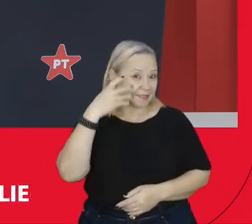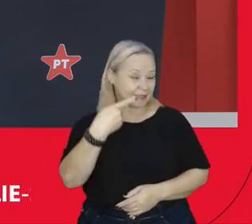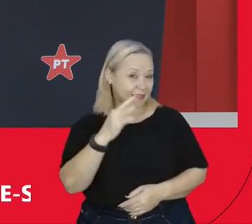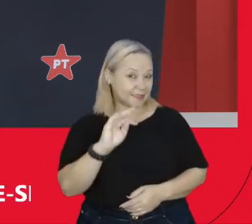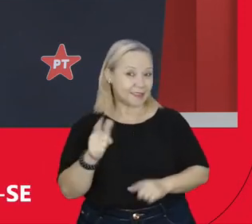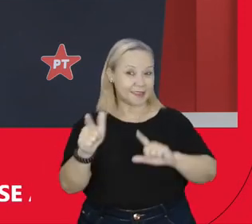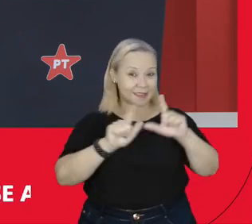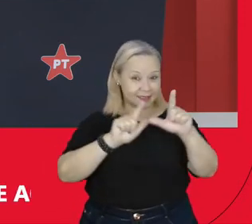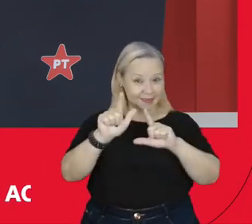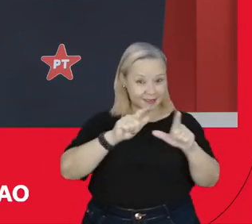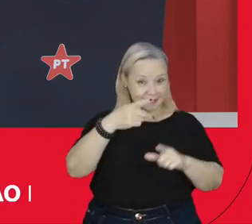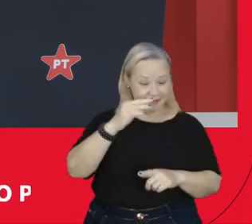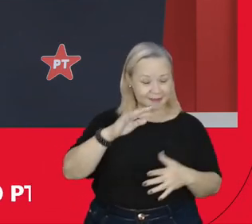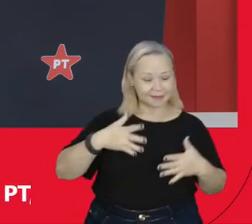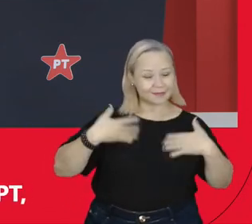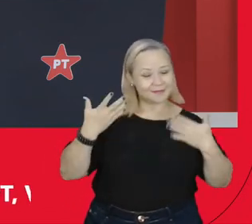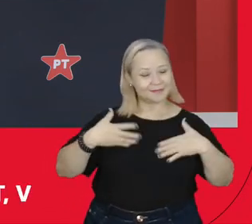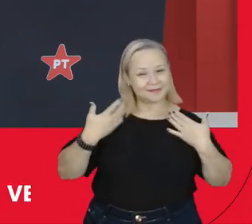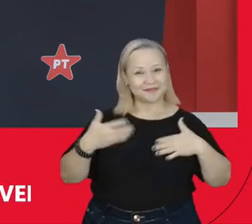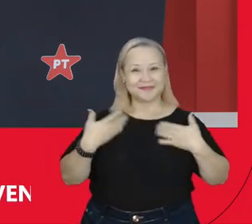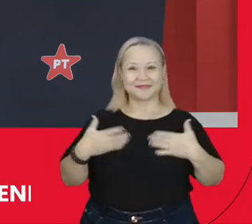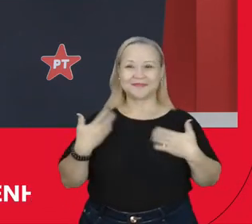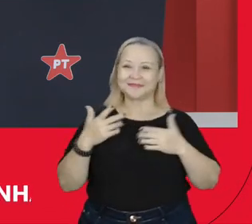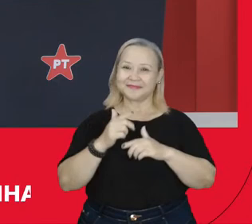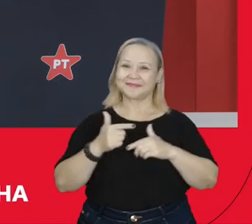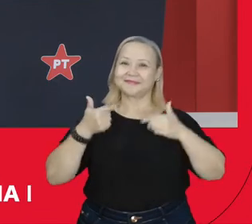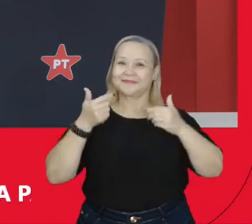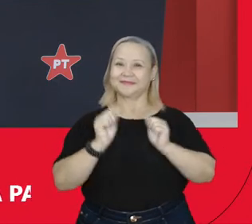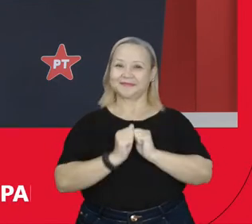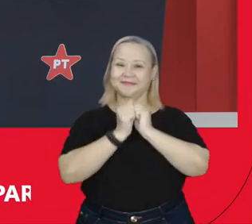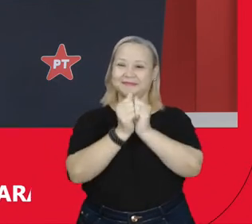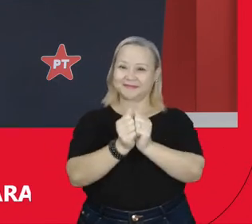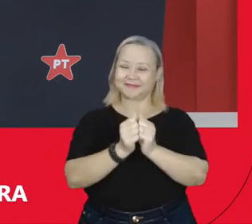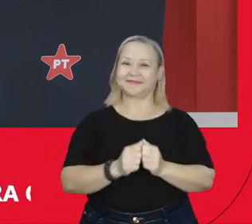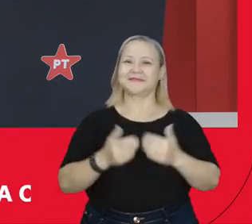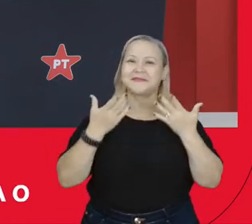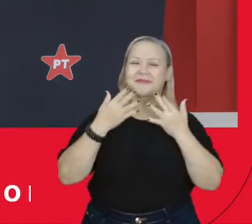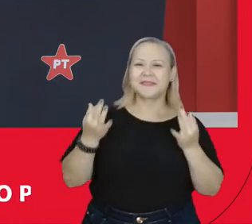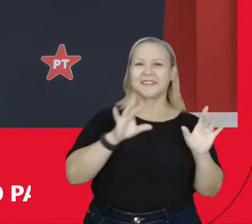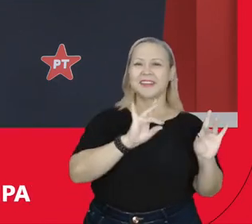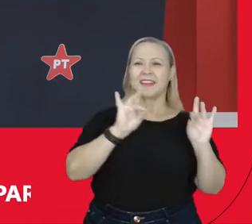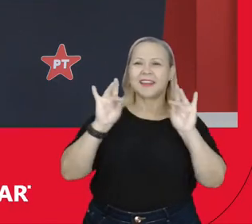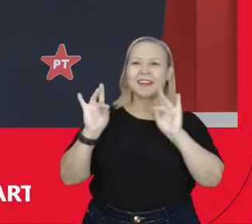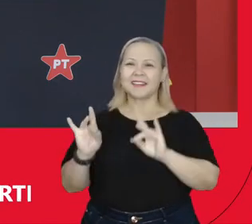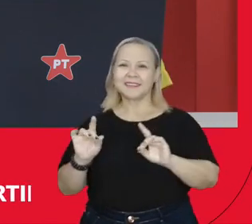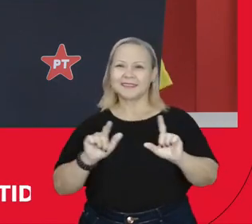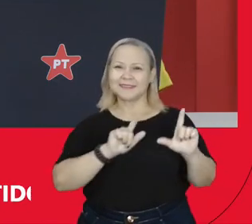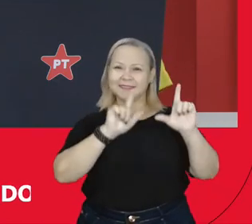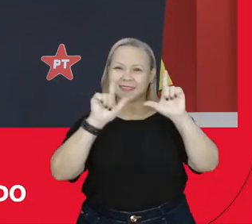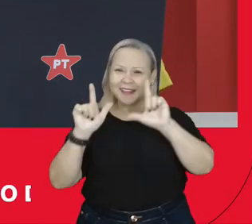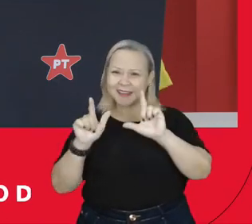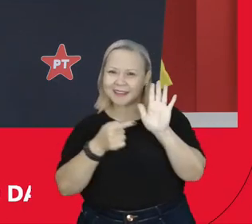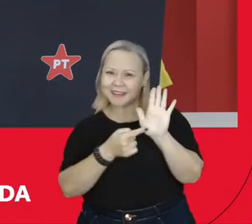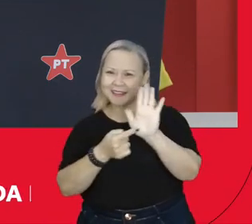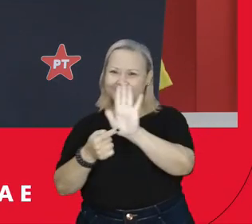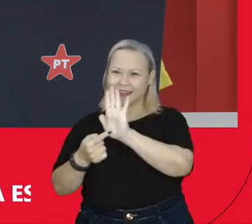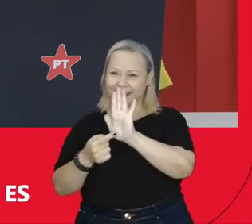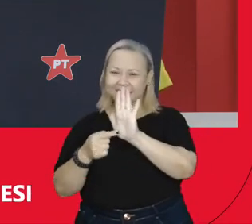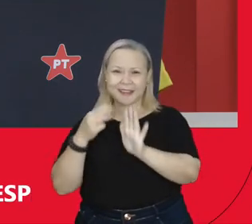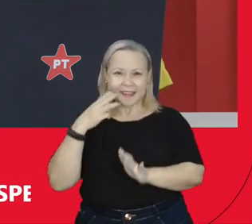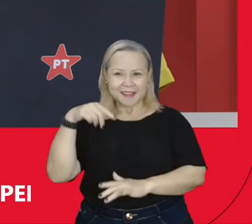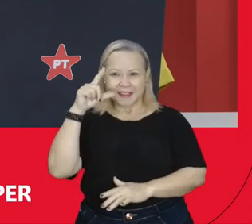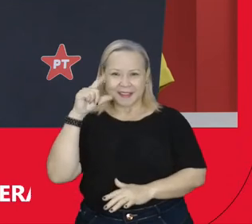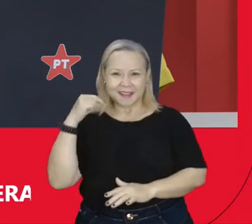PT. Uma alegria estar aqui com vocês. E feliz de ter assistido aqui esse quadro anterior, que nos deixa